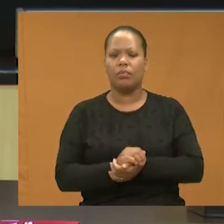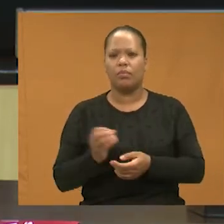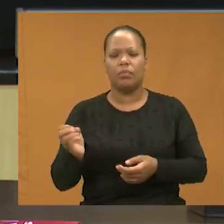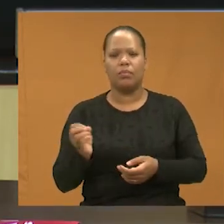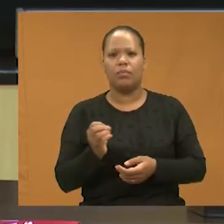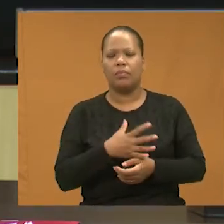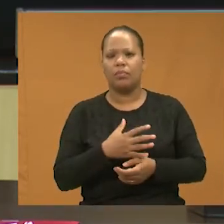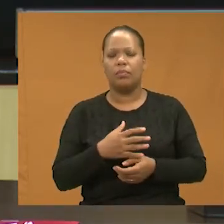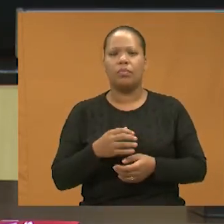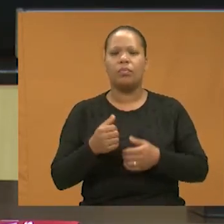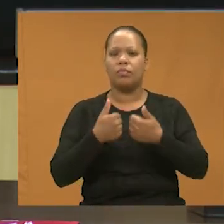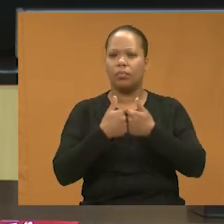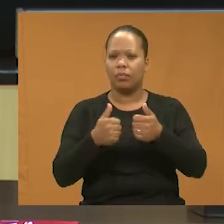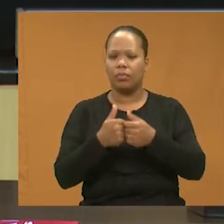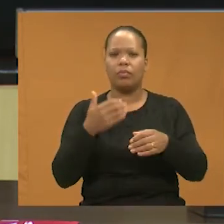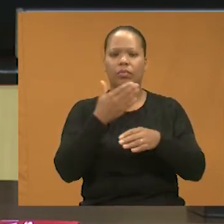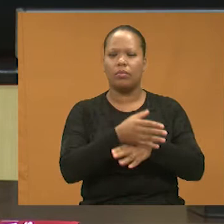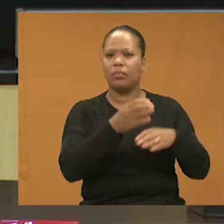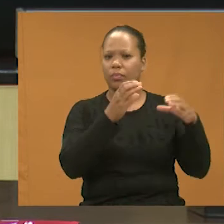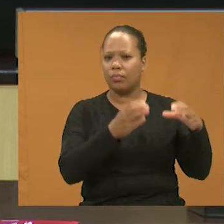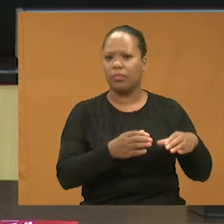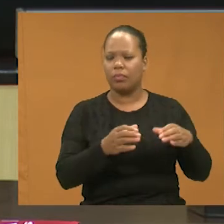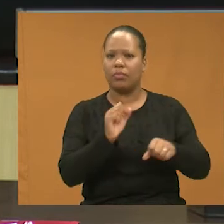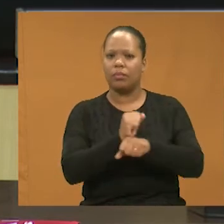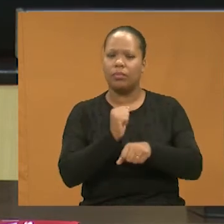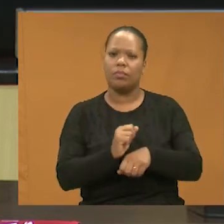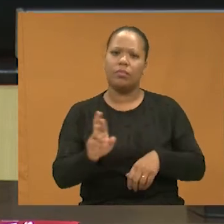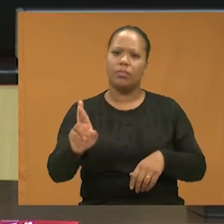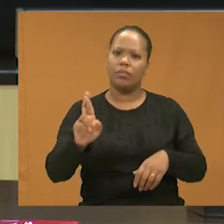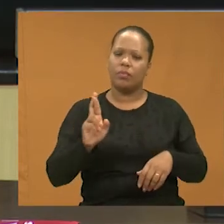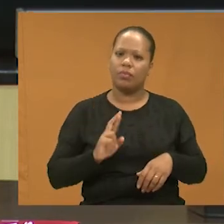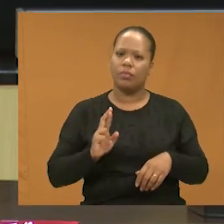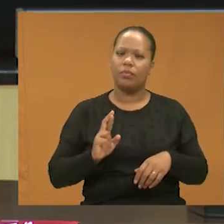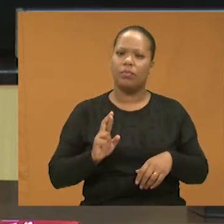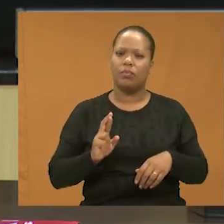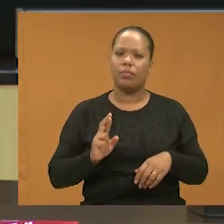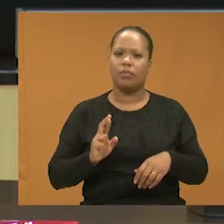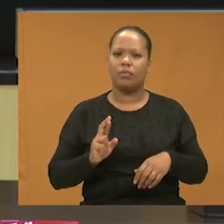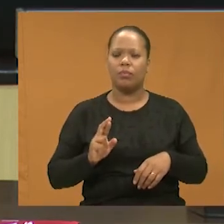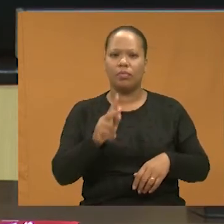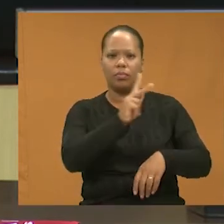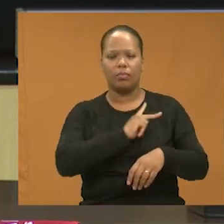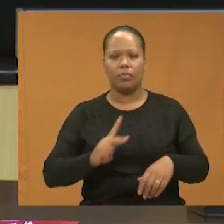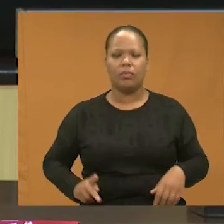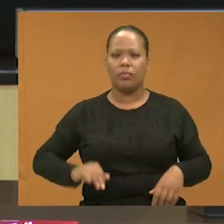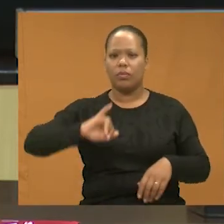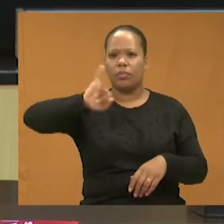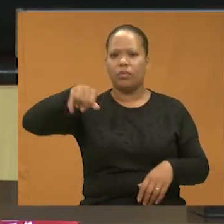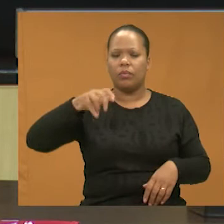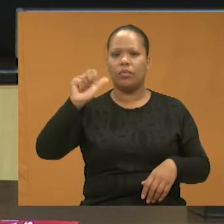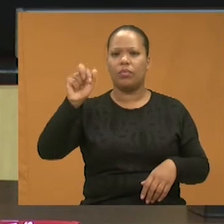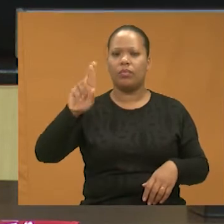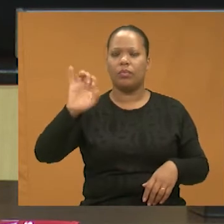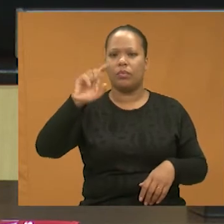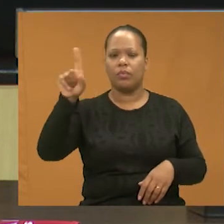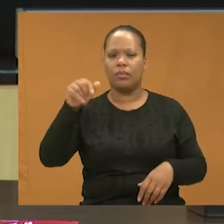de ônibus para atender o residencial Santa Paula? Ao aguardo de manifestação, subscrevemos. Vereador Juarez Araújo, senhor presidente,